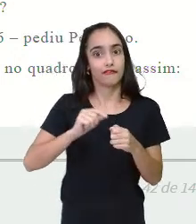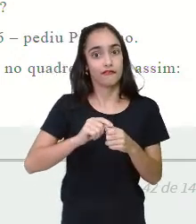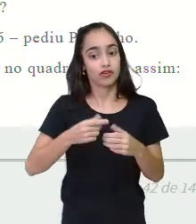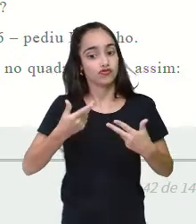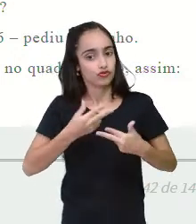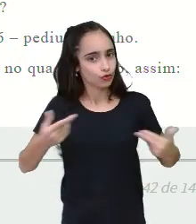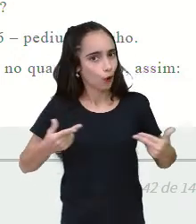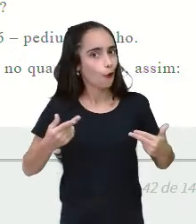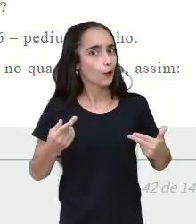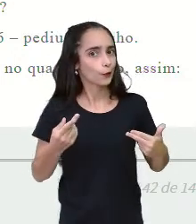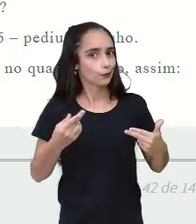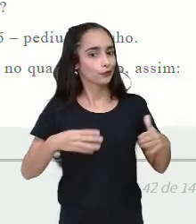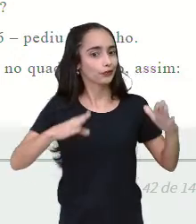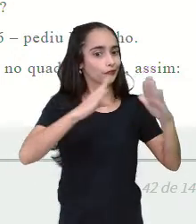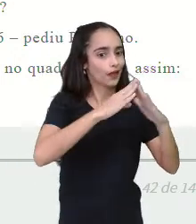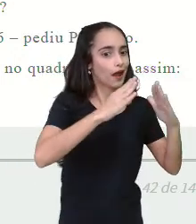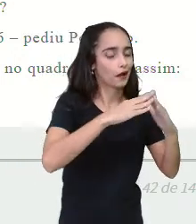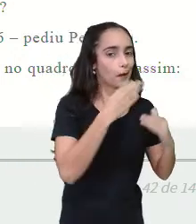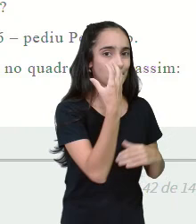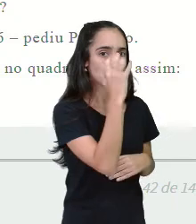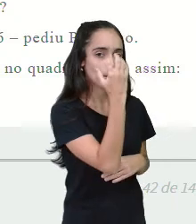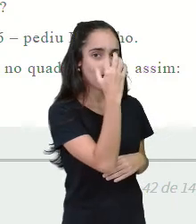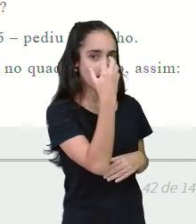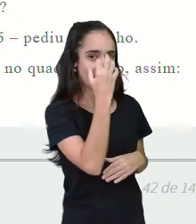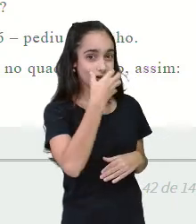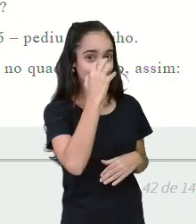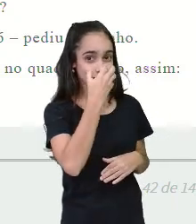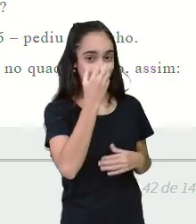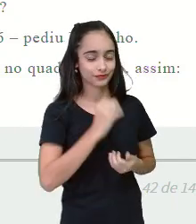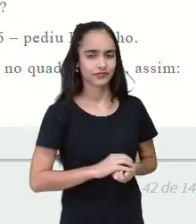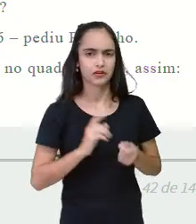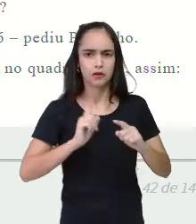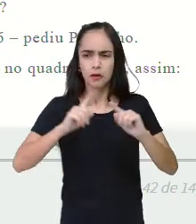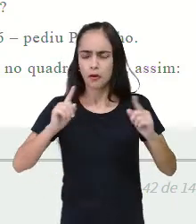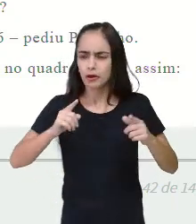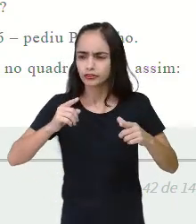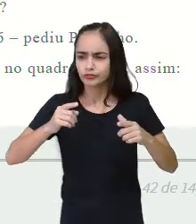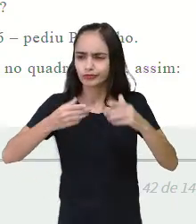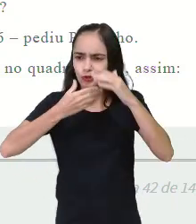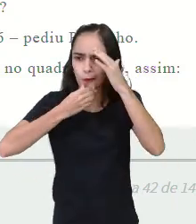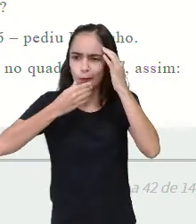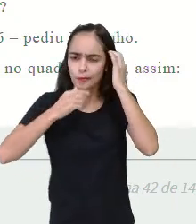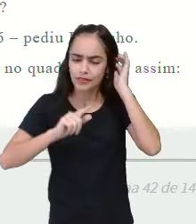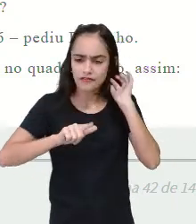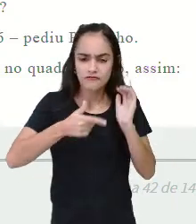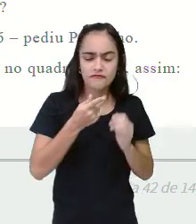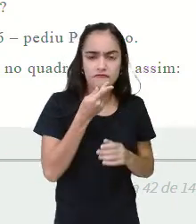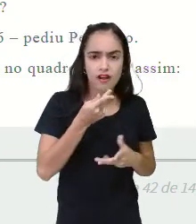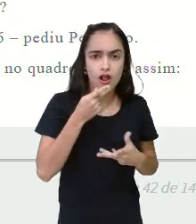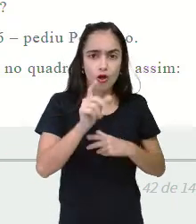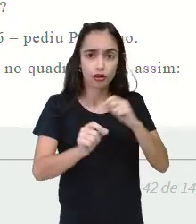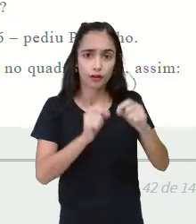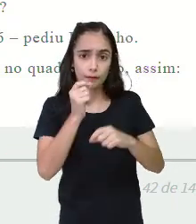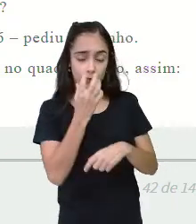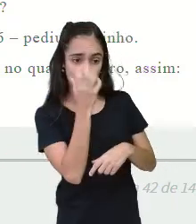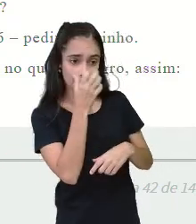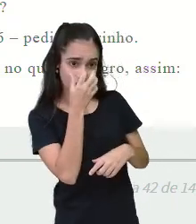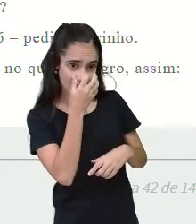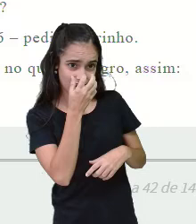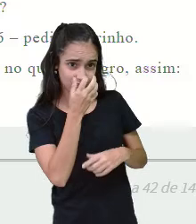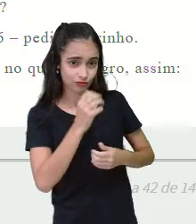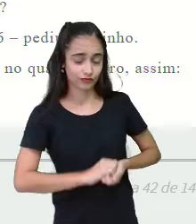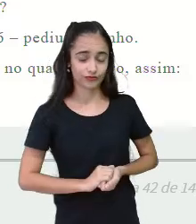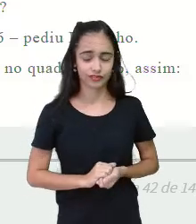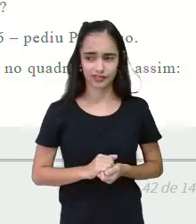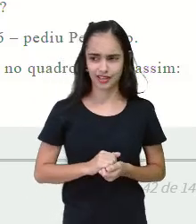Mas Quindim é o palhaço, objetou Pedrinho. Qual palhaço? Nada, exclamou